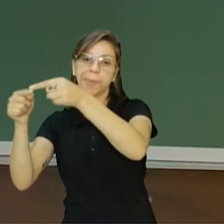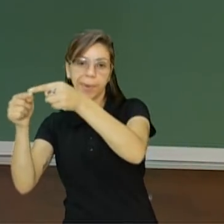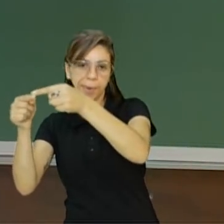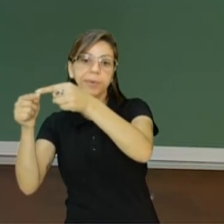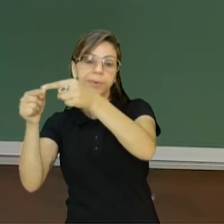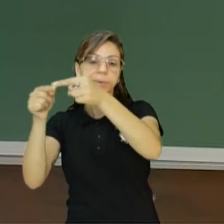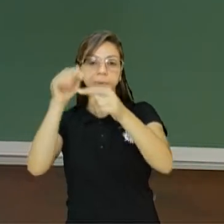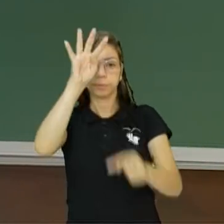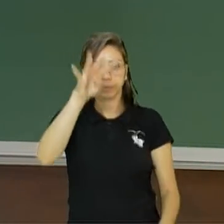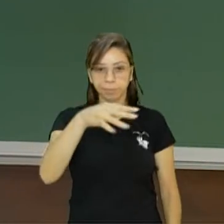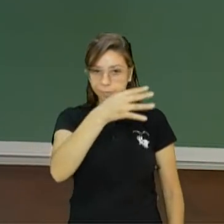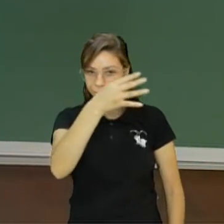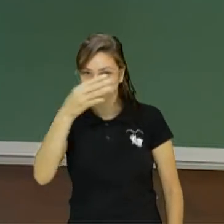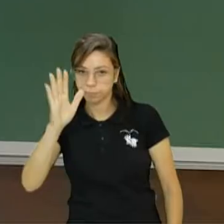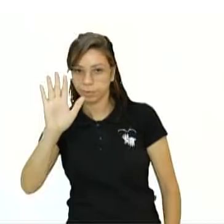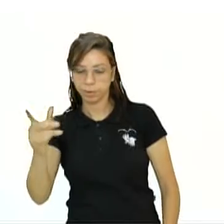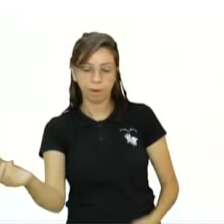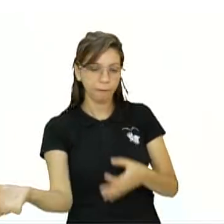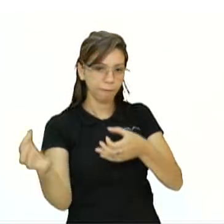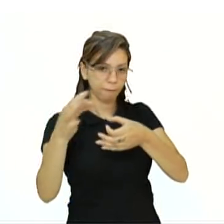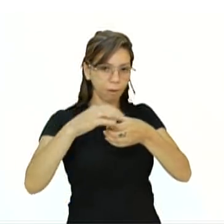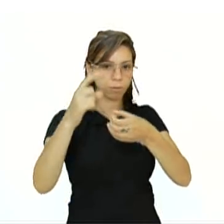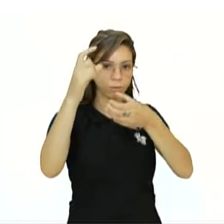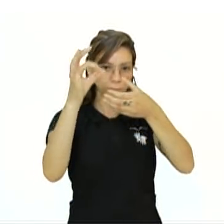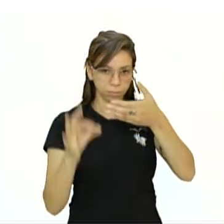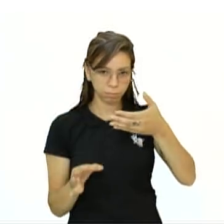preencher. Daqui a pouco a gente corrige.